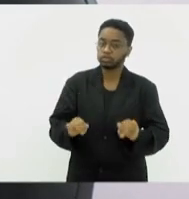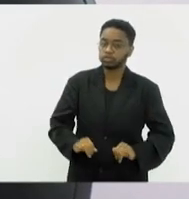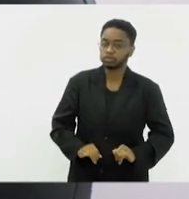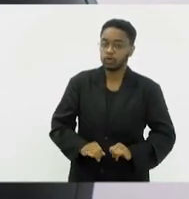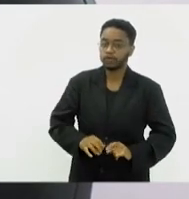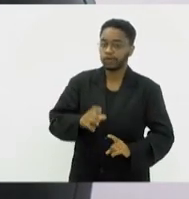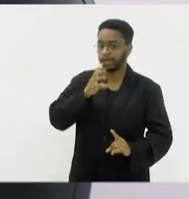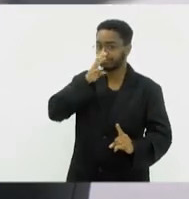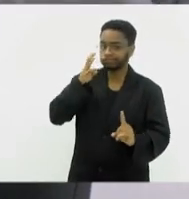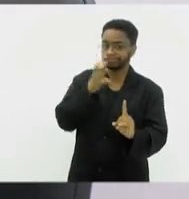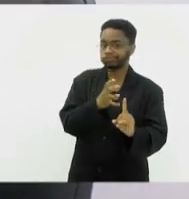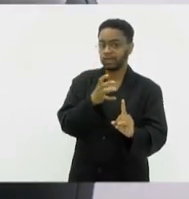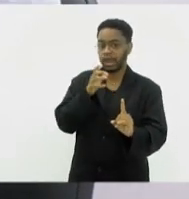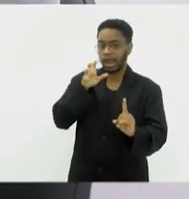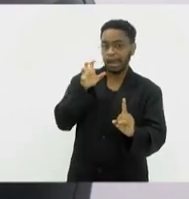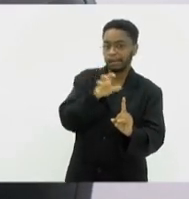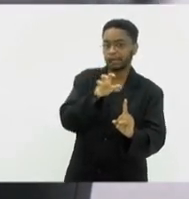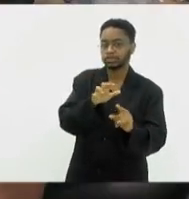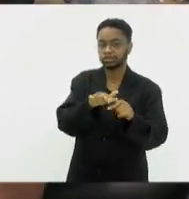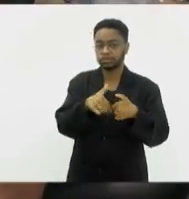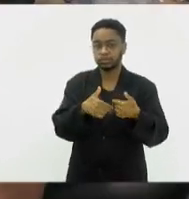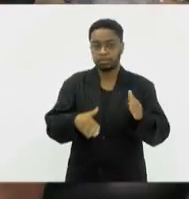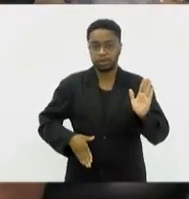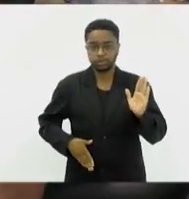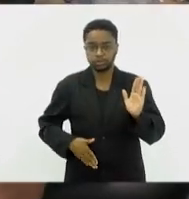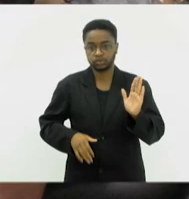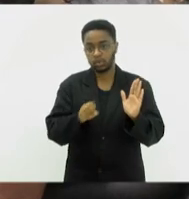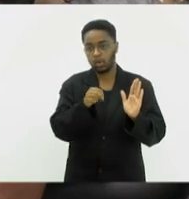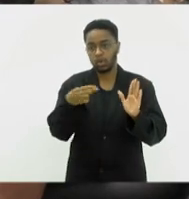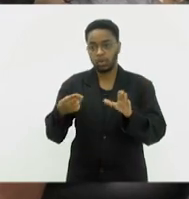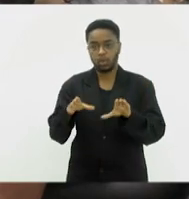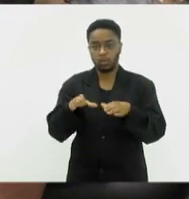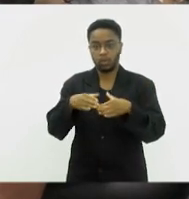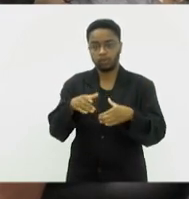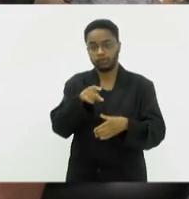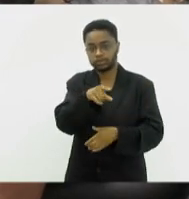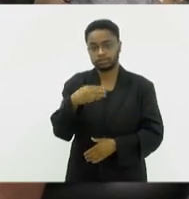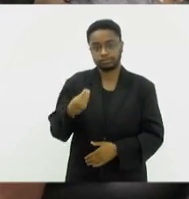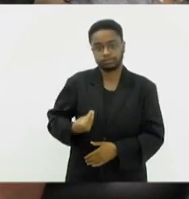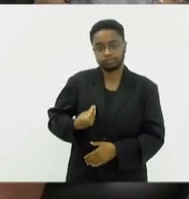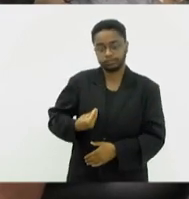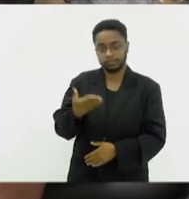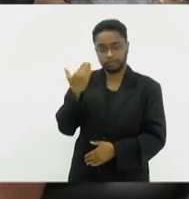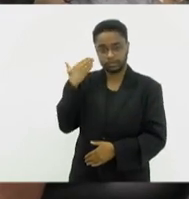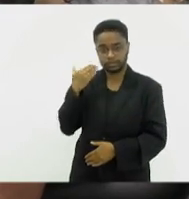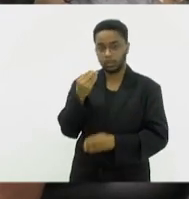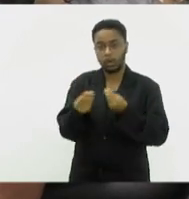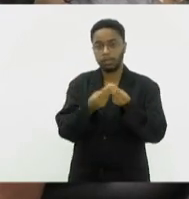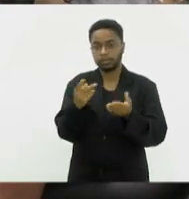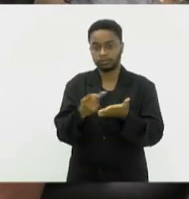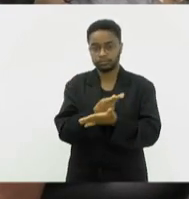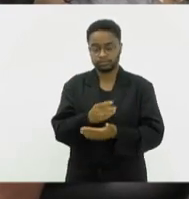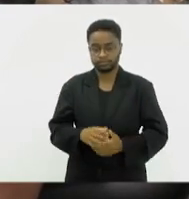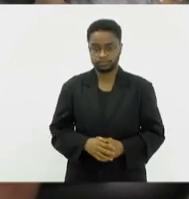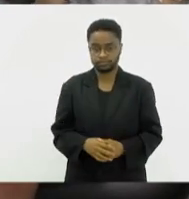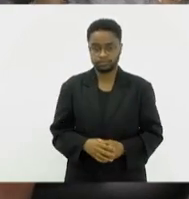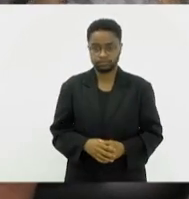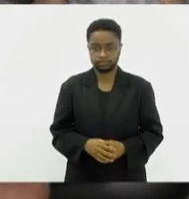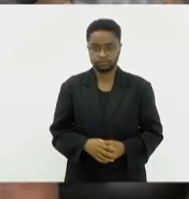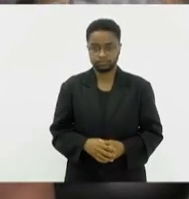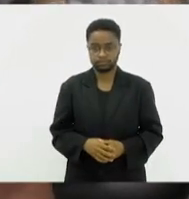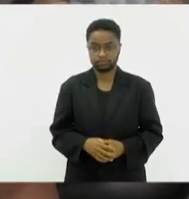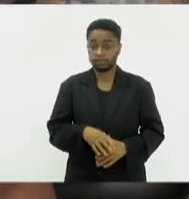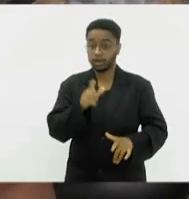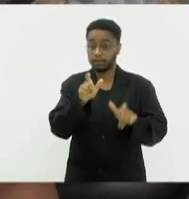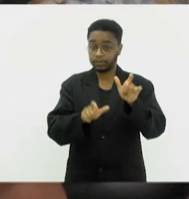de ameaça do tráfico ou do ambiente que você já viveu? As pessoas, como que aconteceu isso? Vossa Excelência, as pessoas